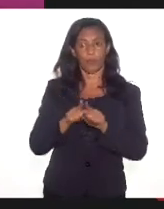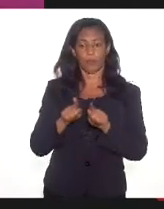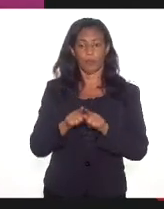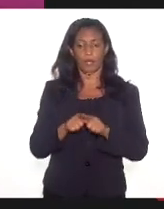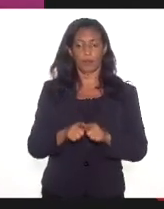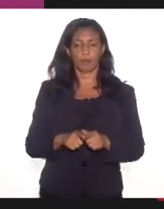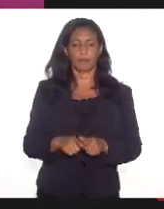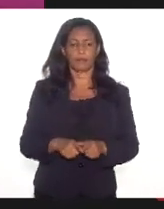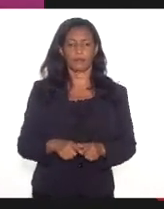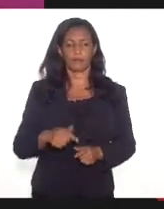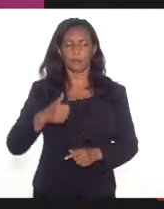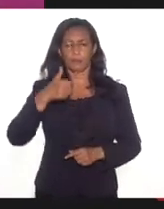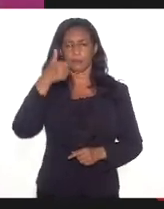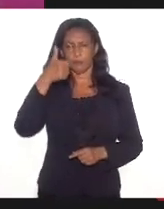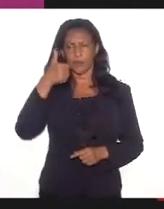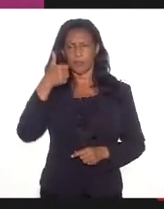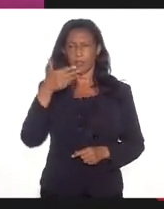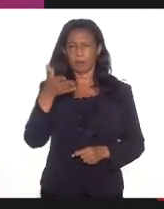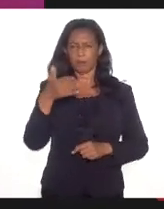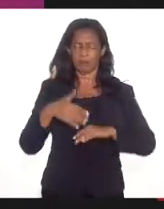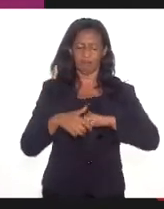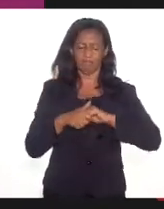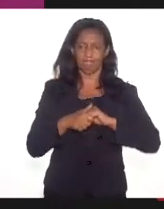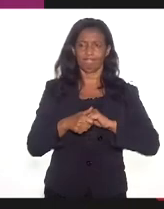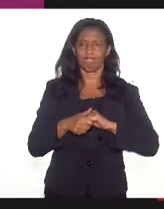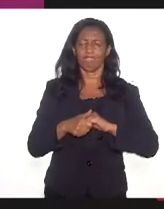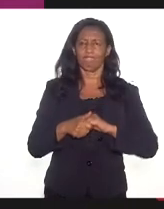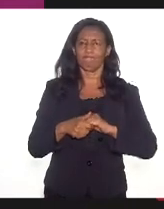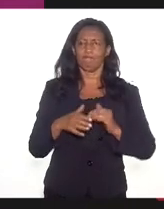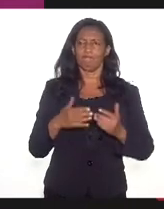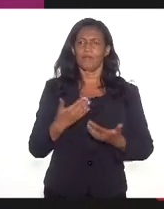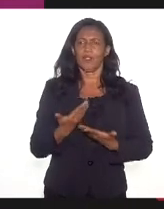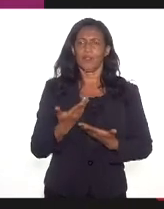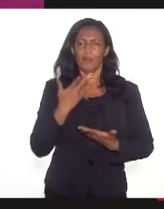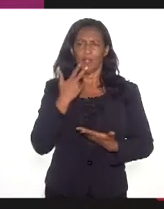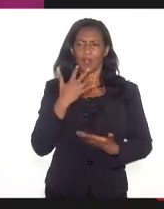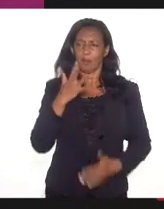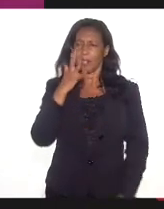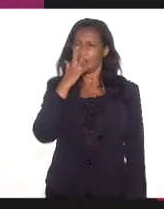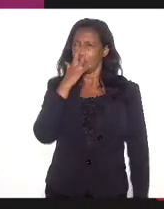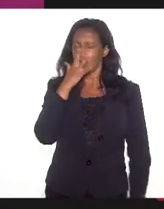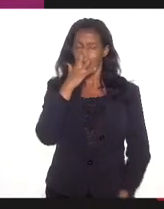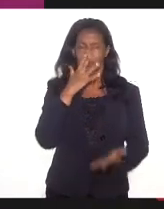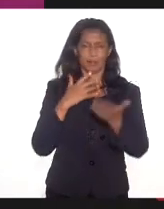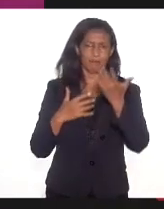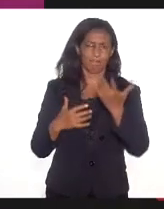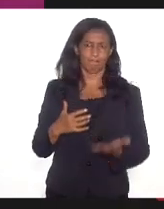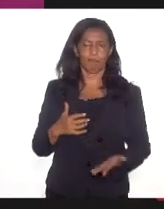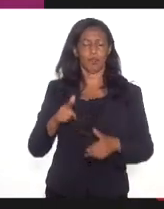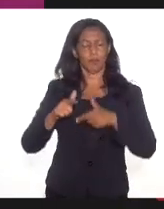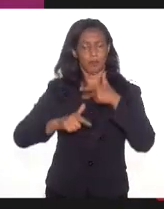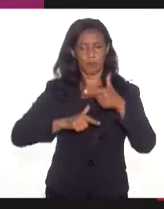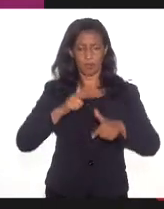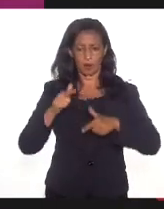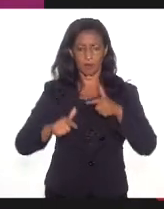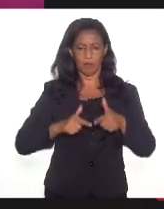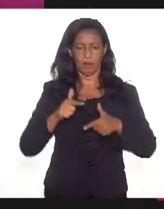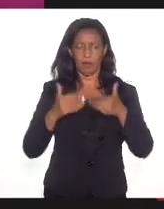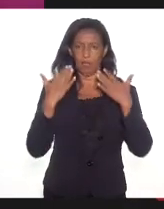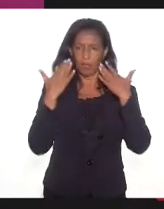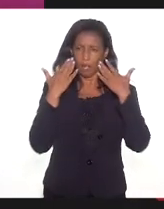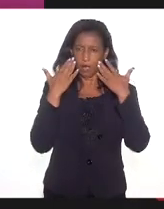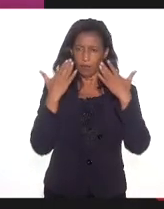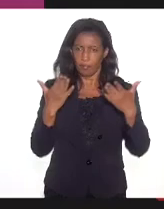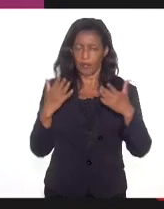primeiro saudar a vossa excelência e dizer cada vez mais da minha admiração pelo seu trabalho à frente